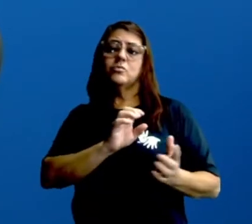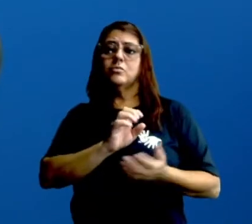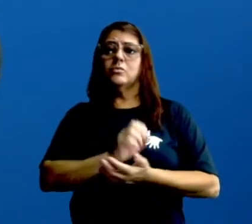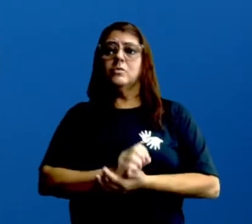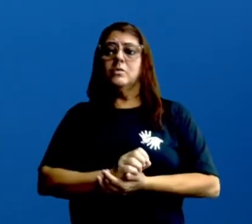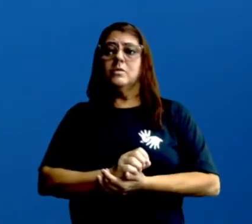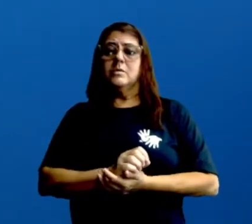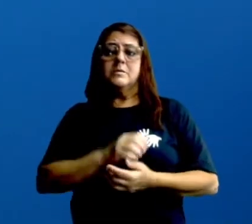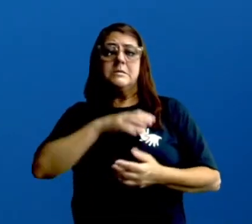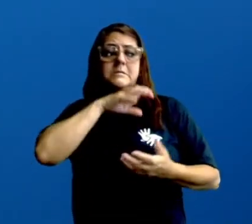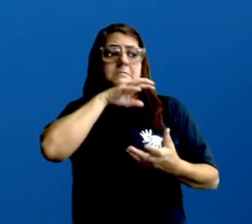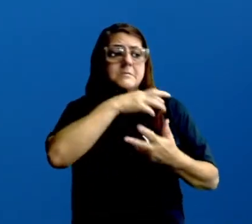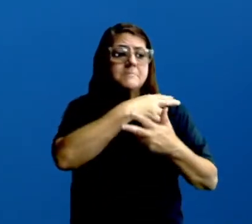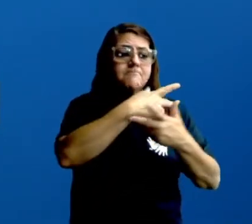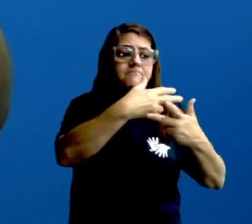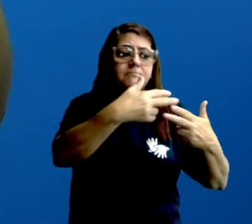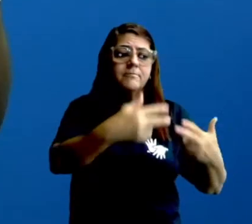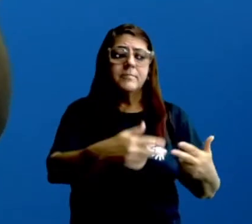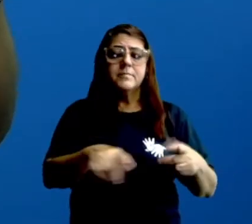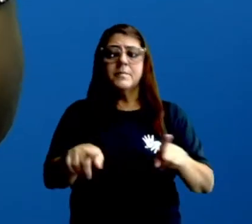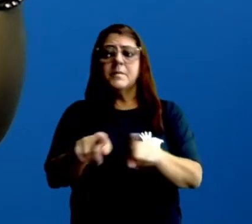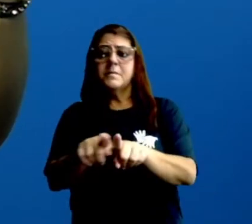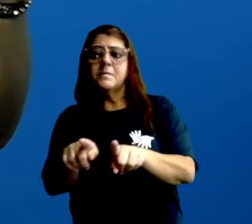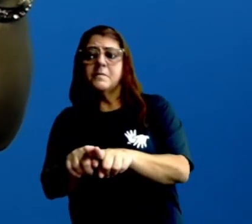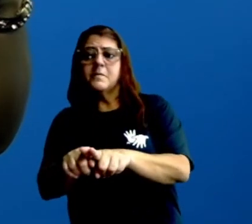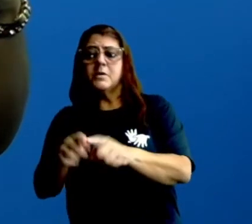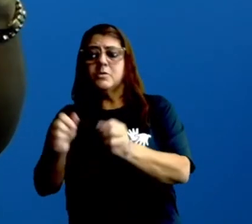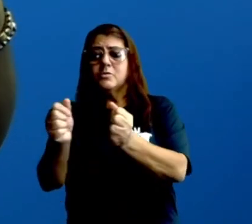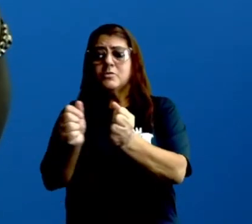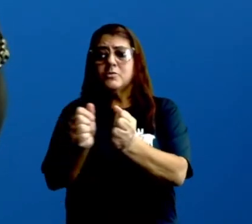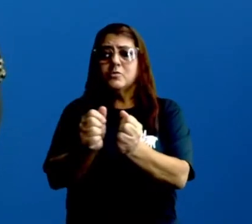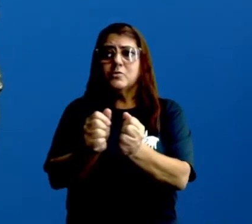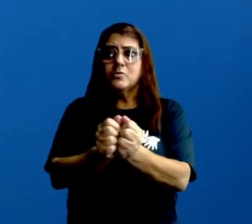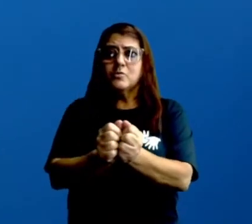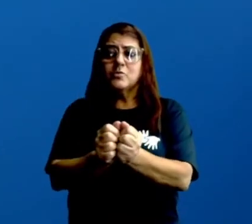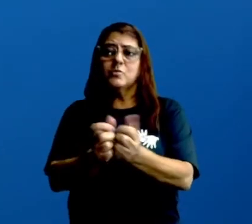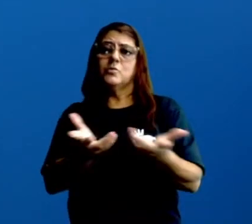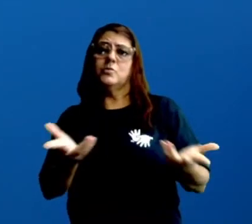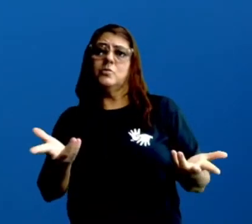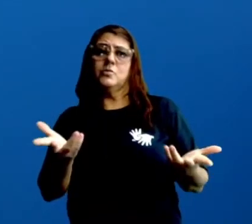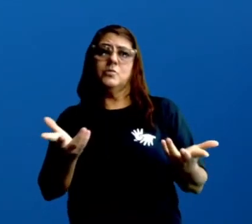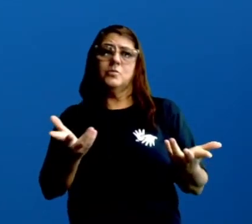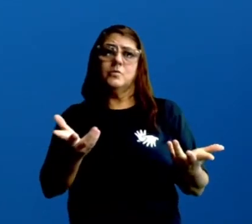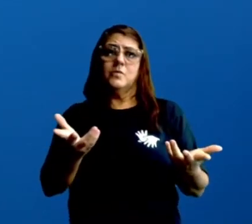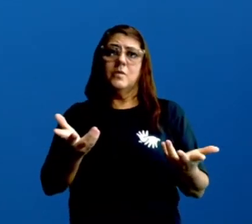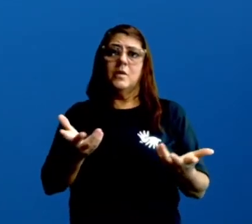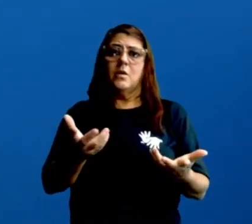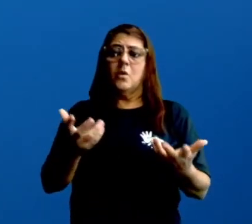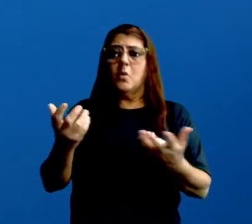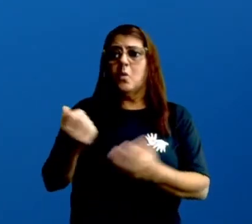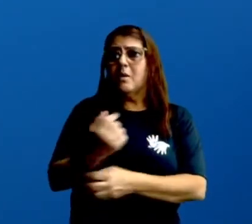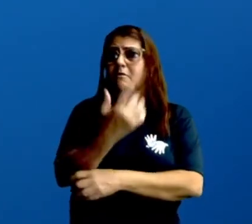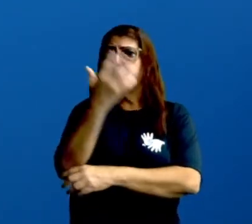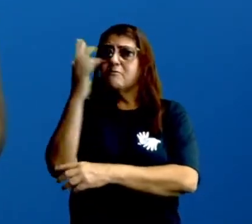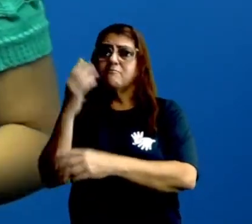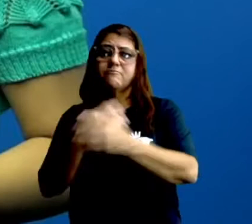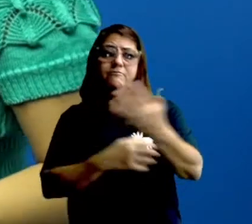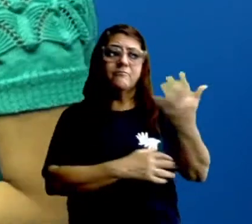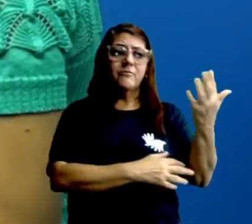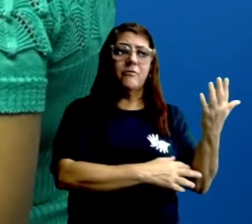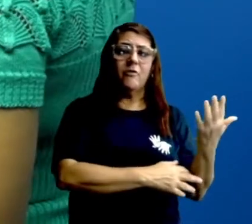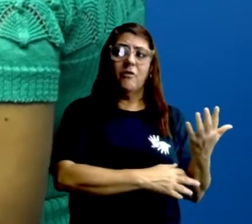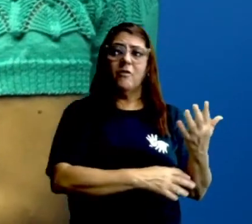e os principais biomas que vão estar relacionado diretamente com a nossa Flora brasileira